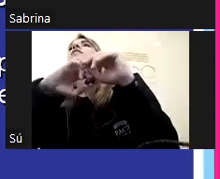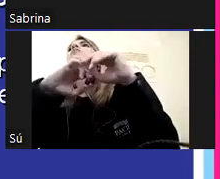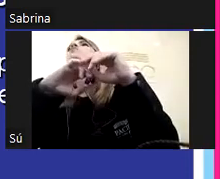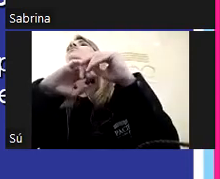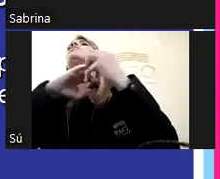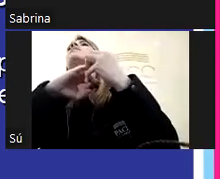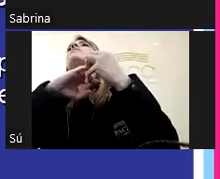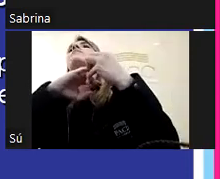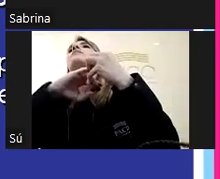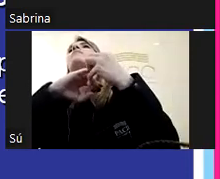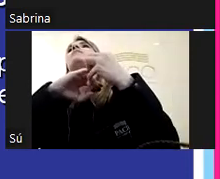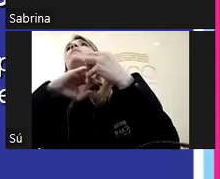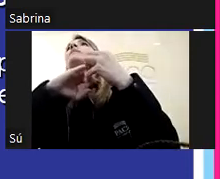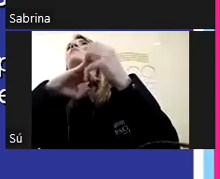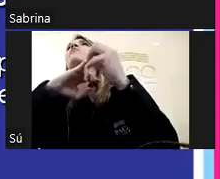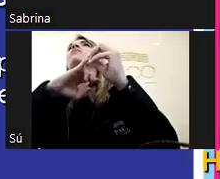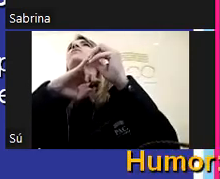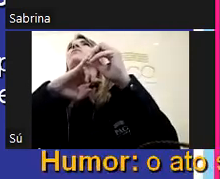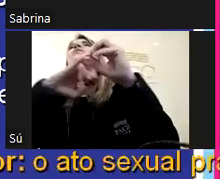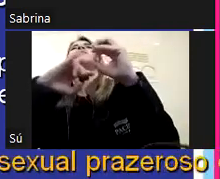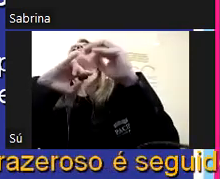cortisol na circulação sanguínea.